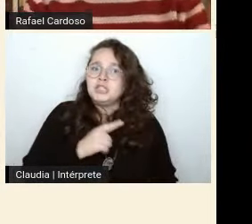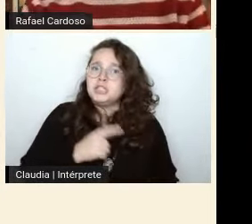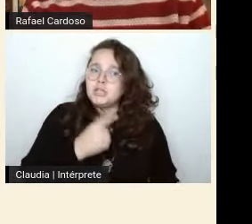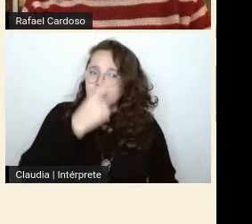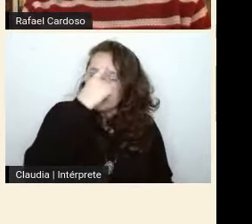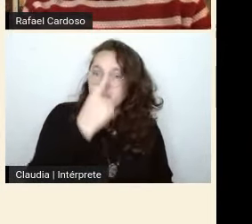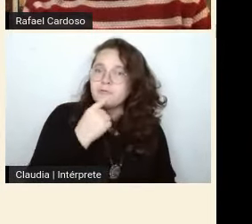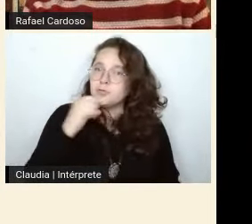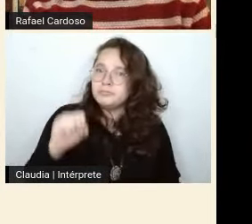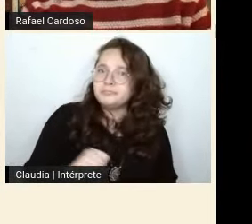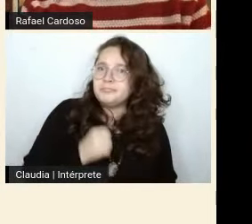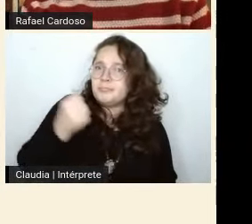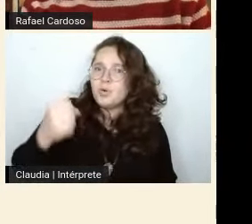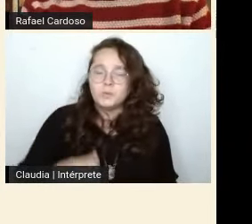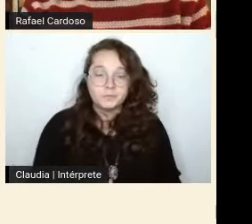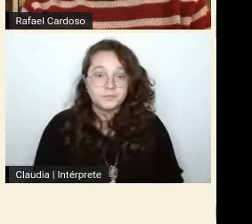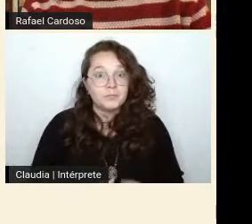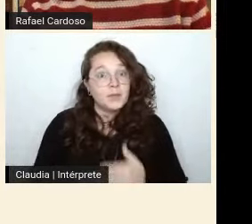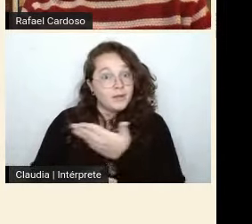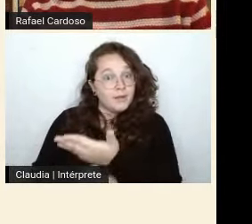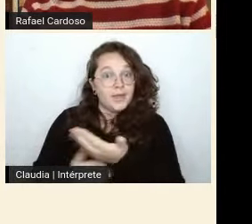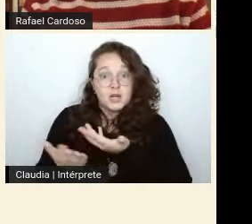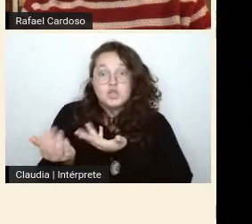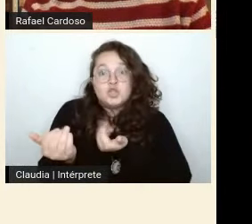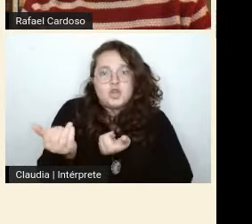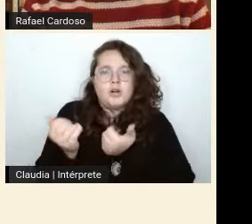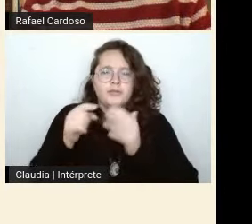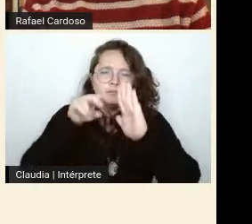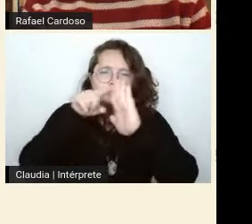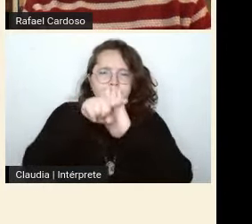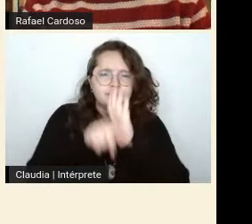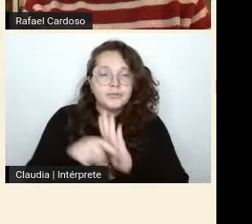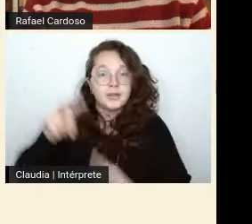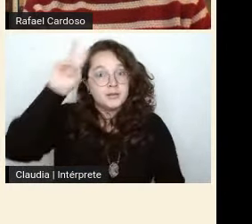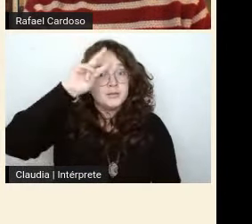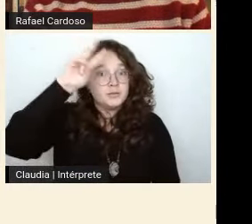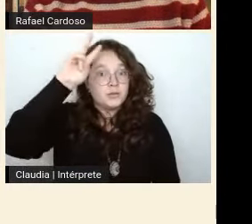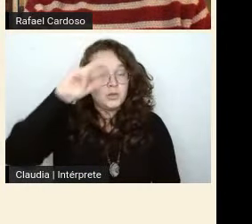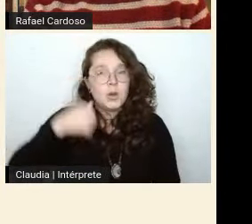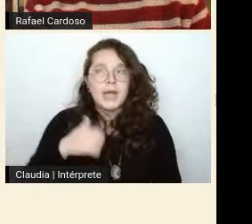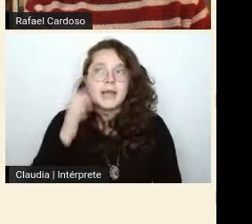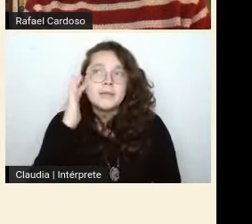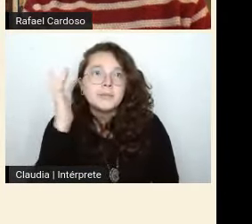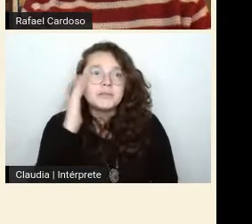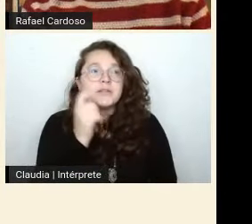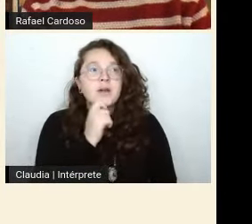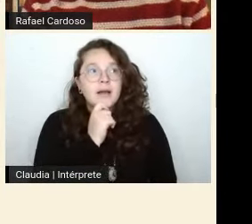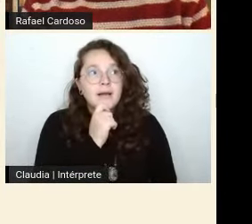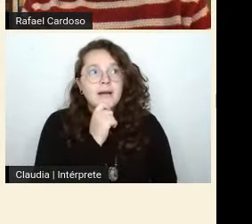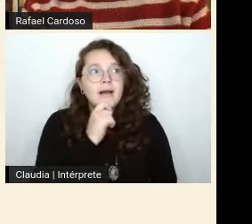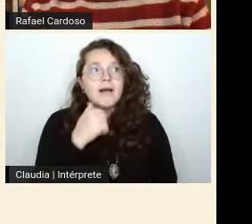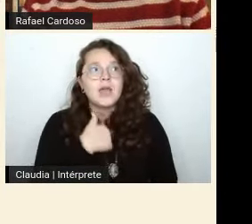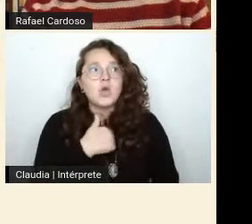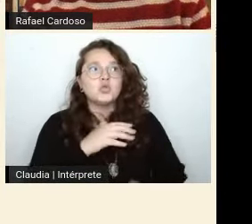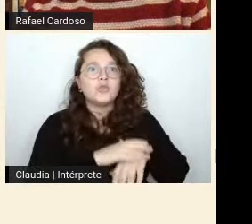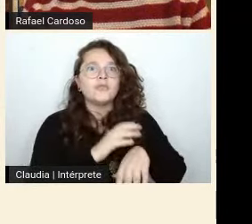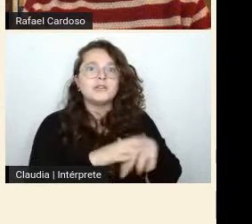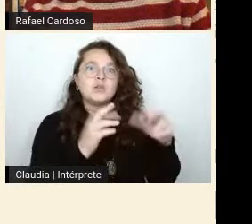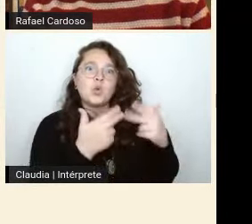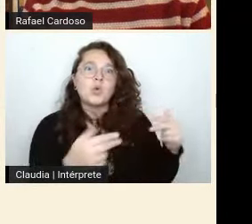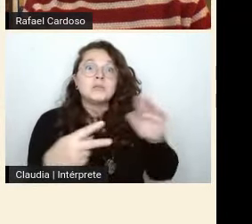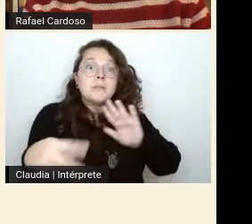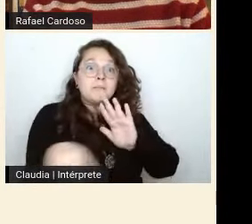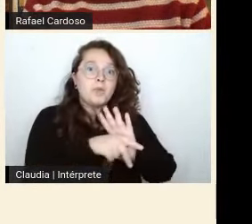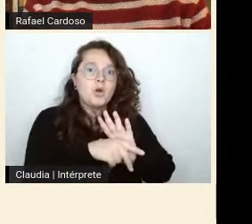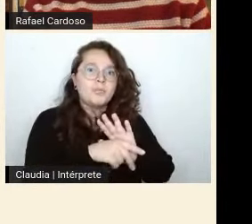O jovem historiador americano certamente imaginava prestar um serviço aos seus amigos dos fãs, ainda mais ao